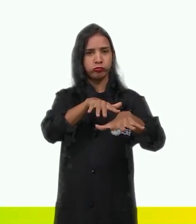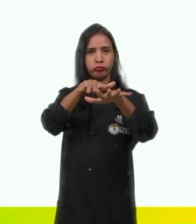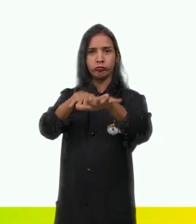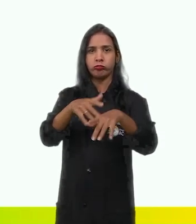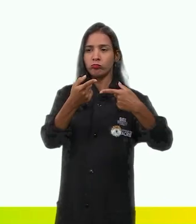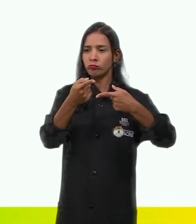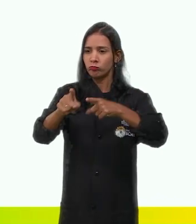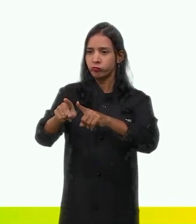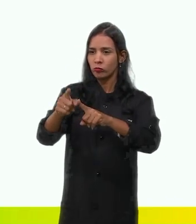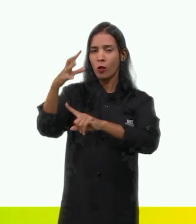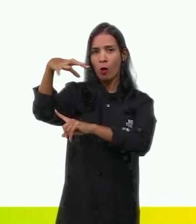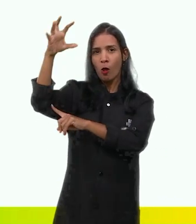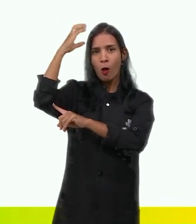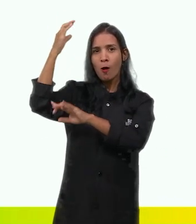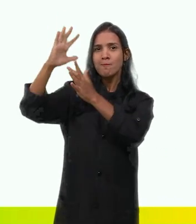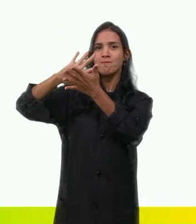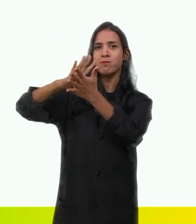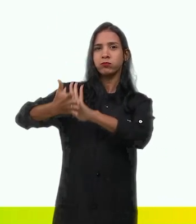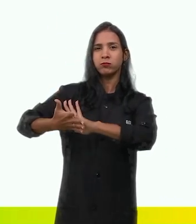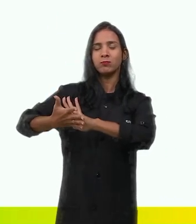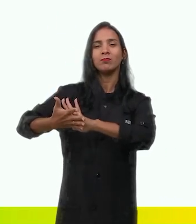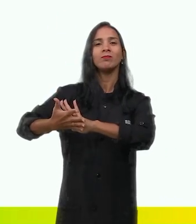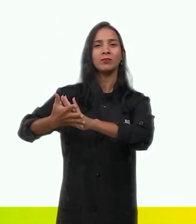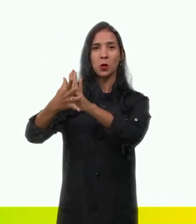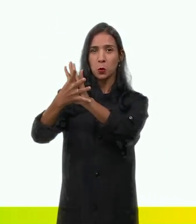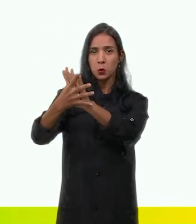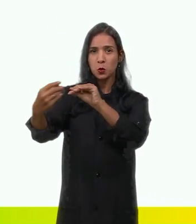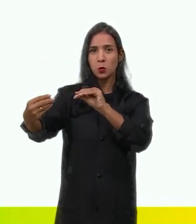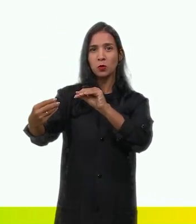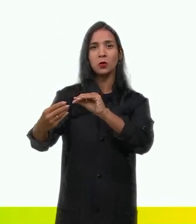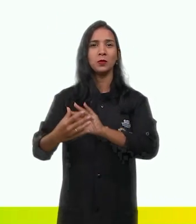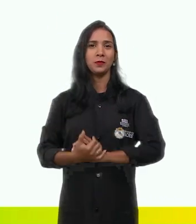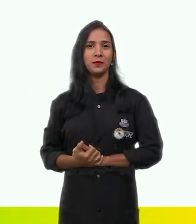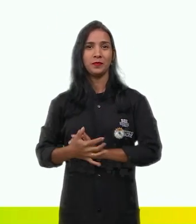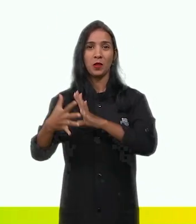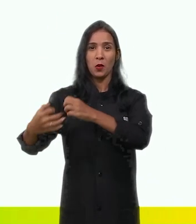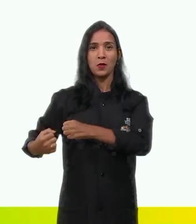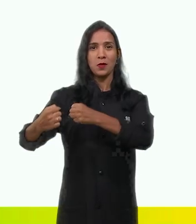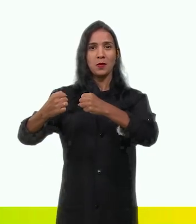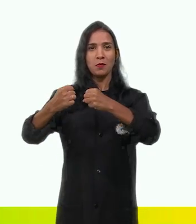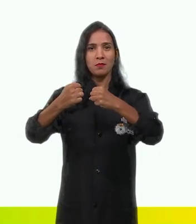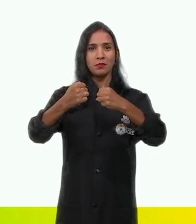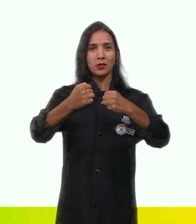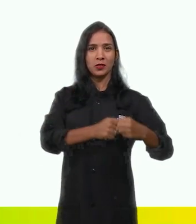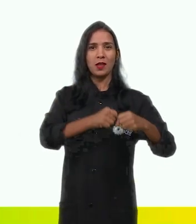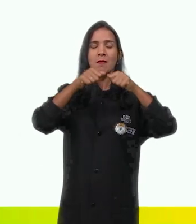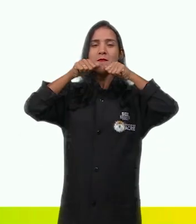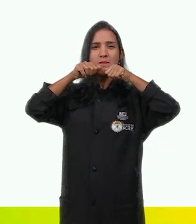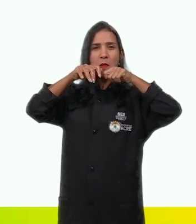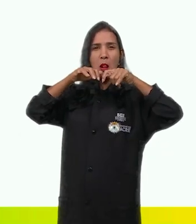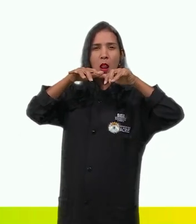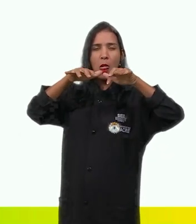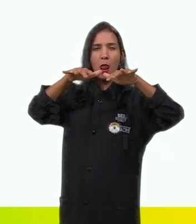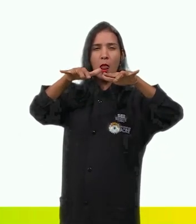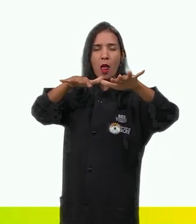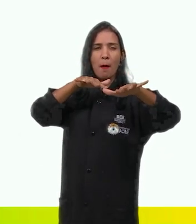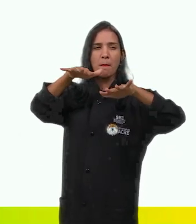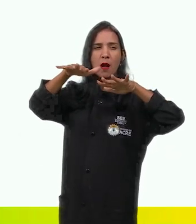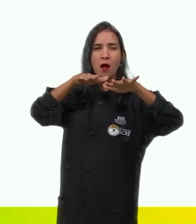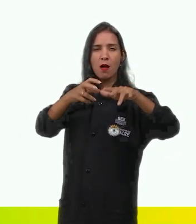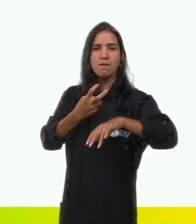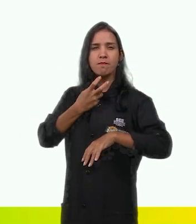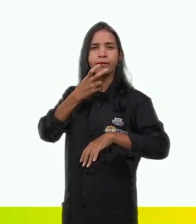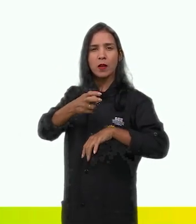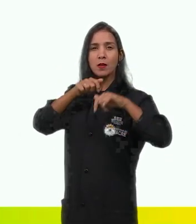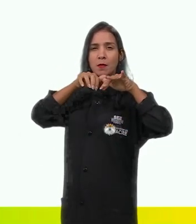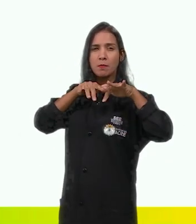aqui, a frase "todo o poder aos soviets" ecoou pelas ruas de Petrogrado, simbolizando a